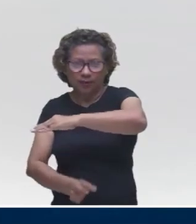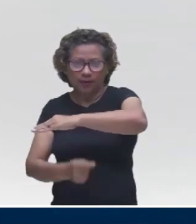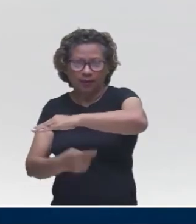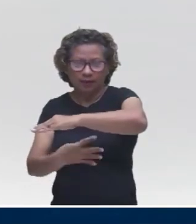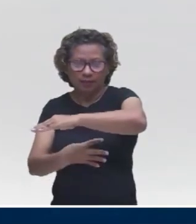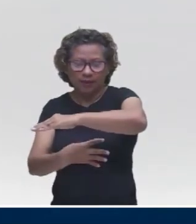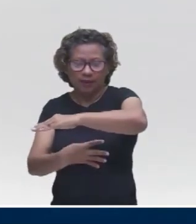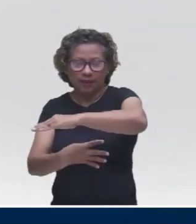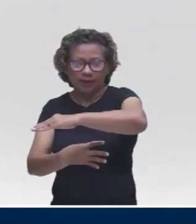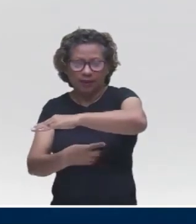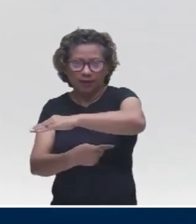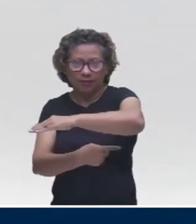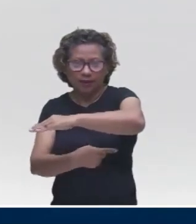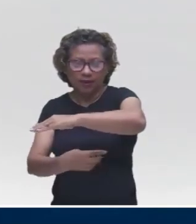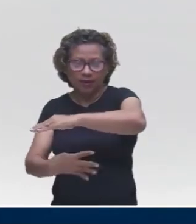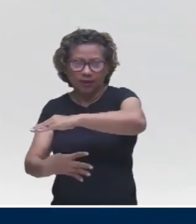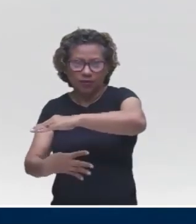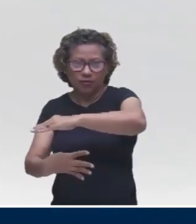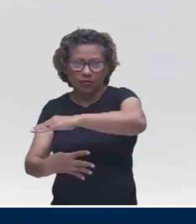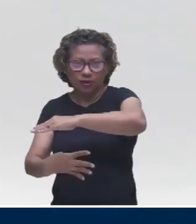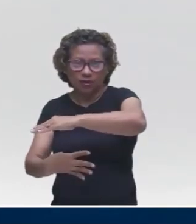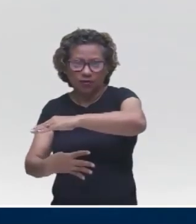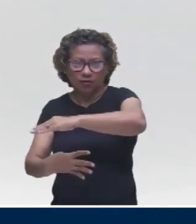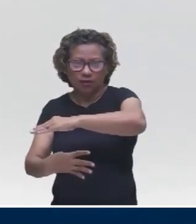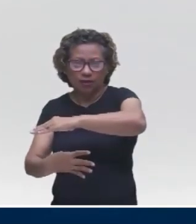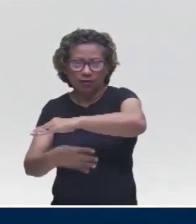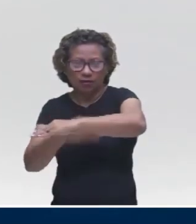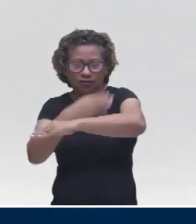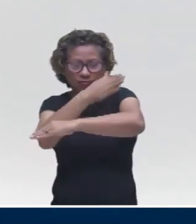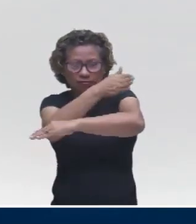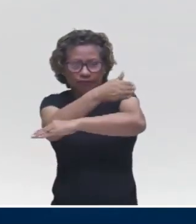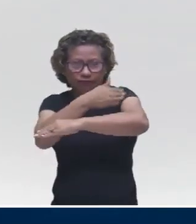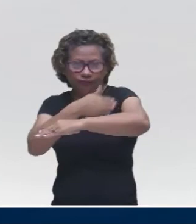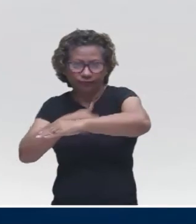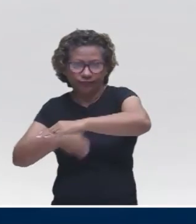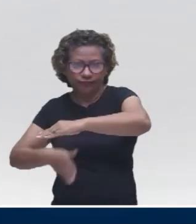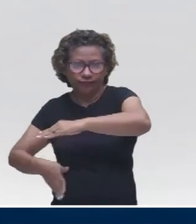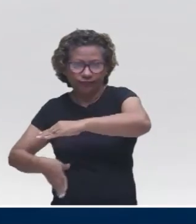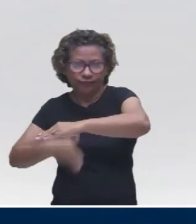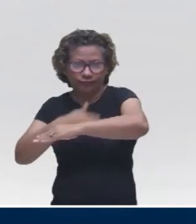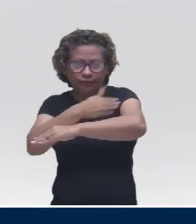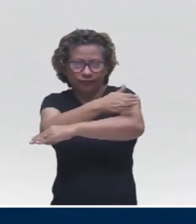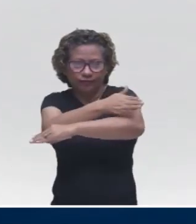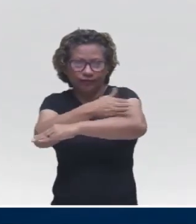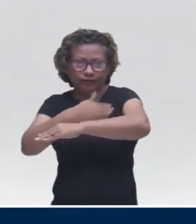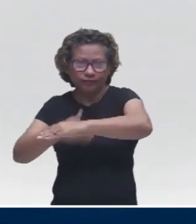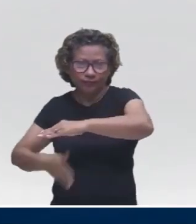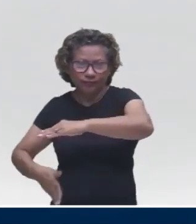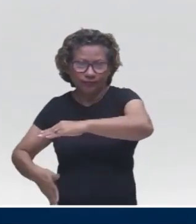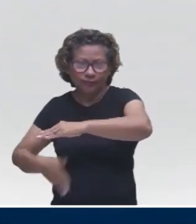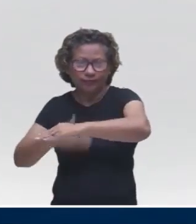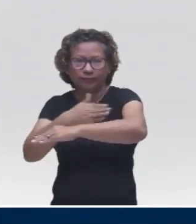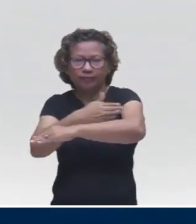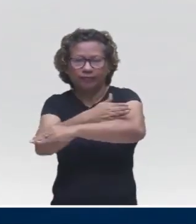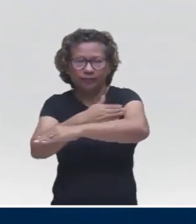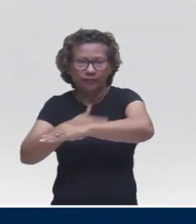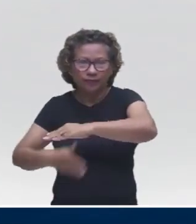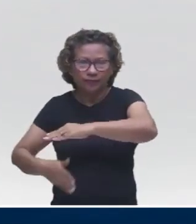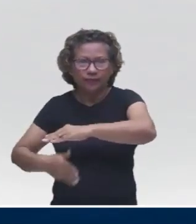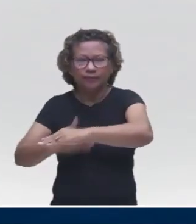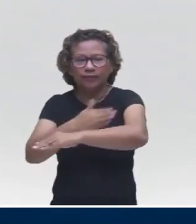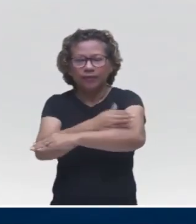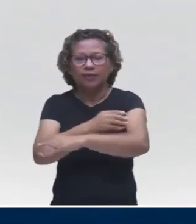e está cortando o eixo do y no menos 2, que é o nosso